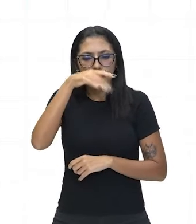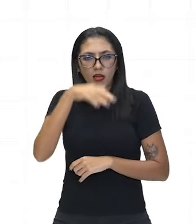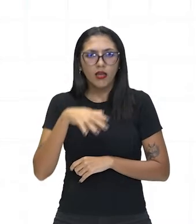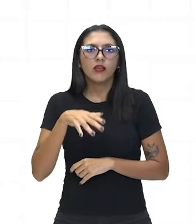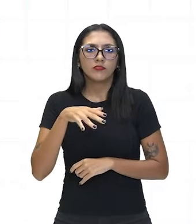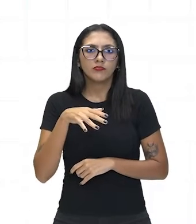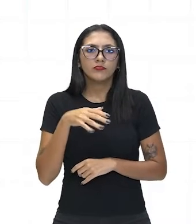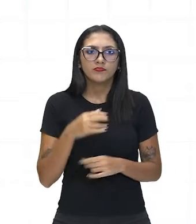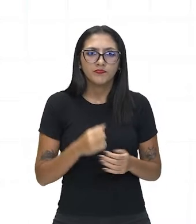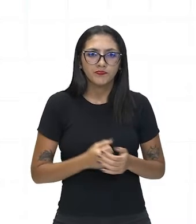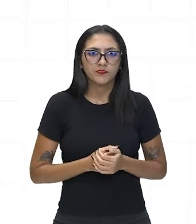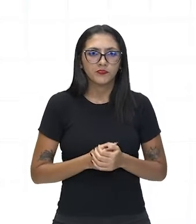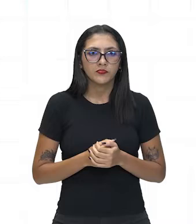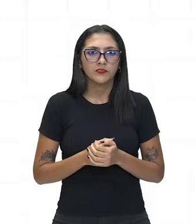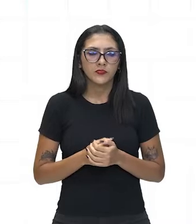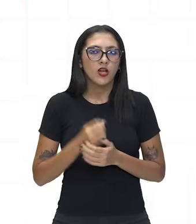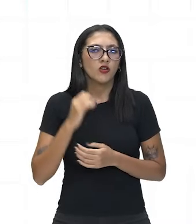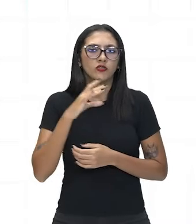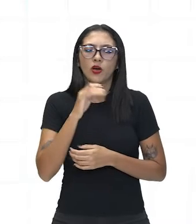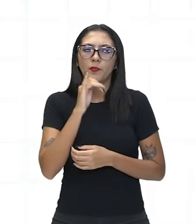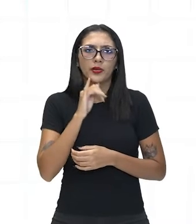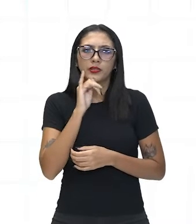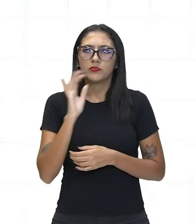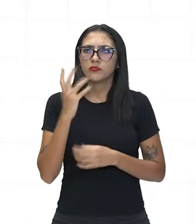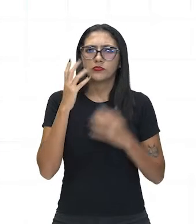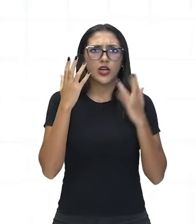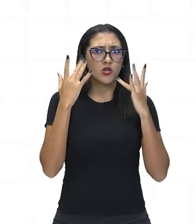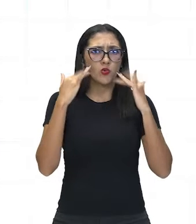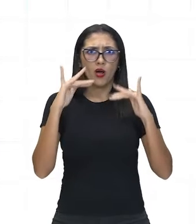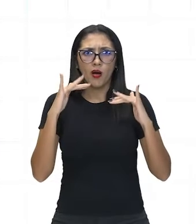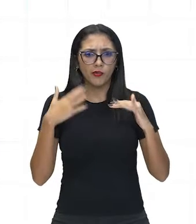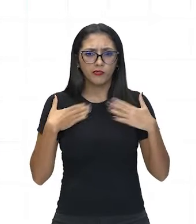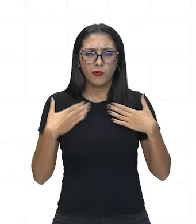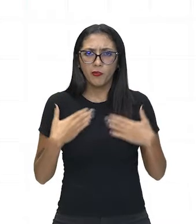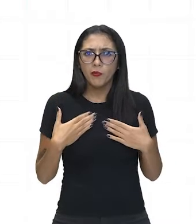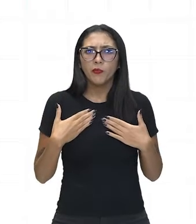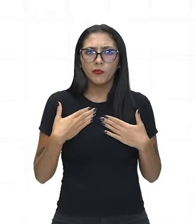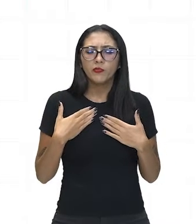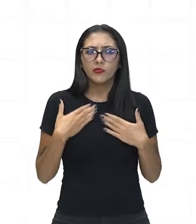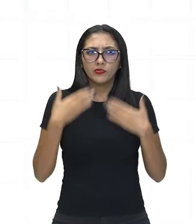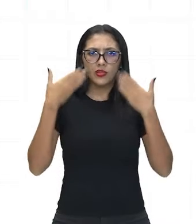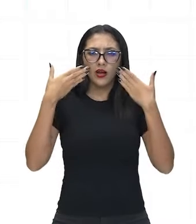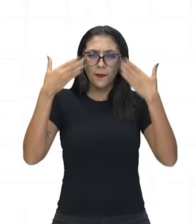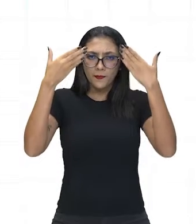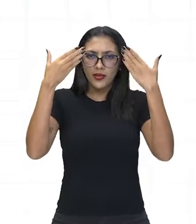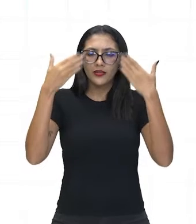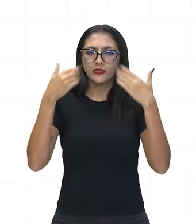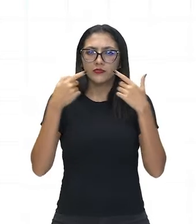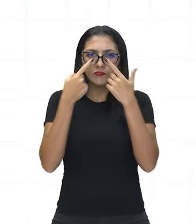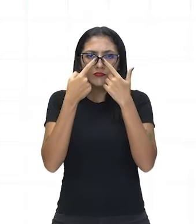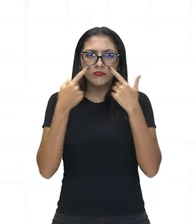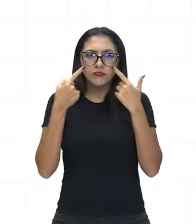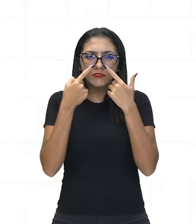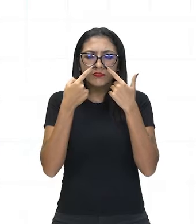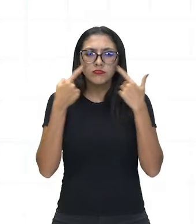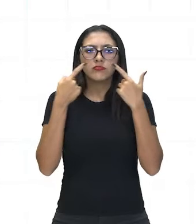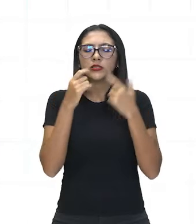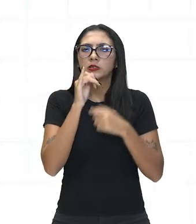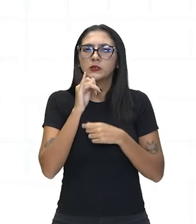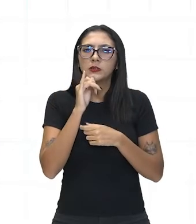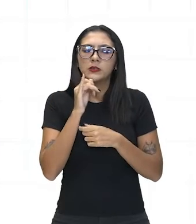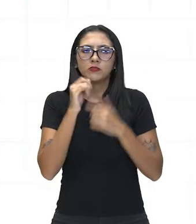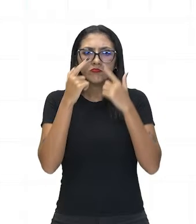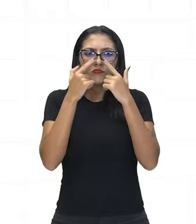decorrência de simples vasodilatação, ou seja, os vasos sanguíneos, eles ficam com uma